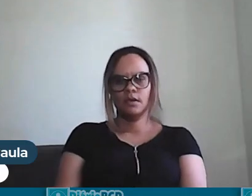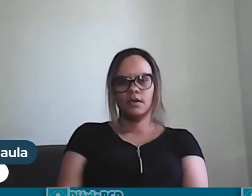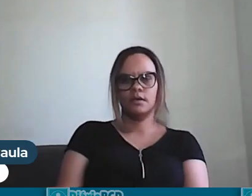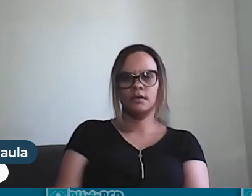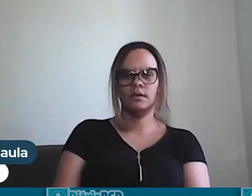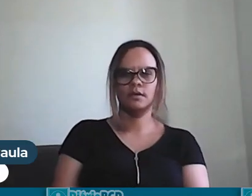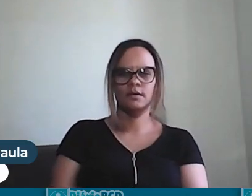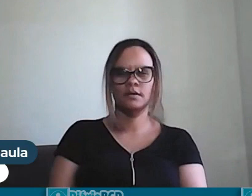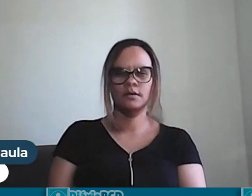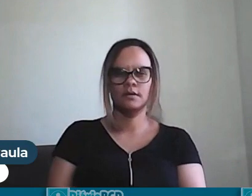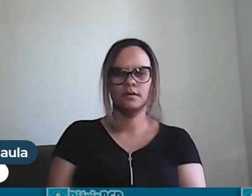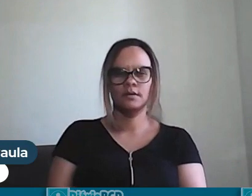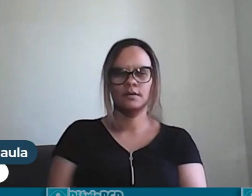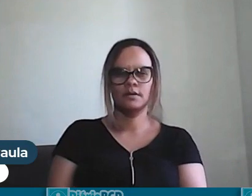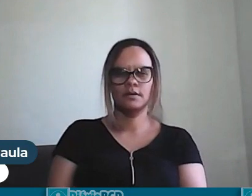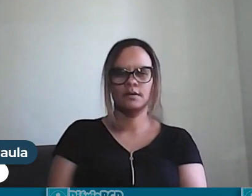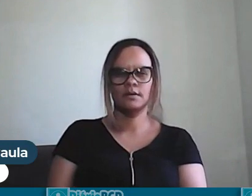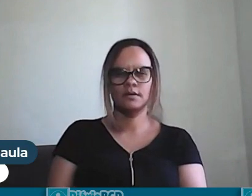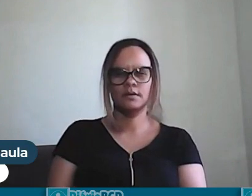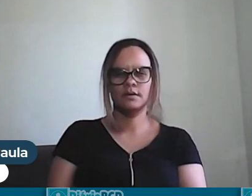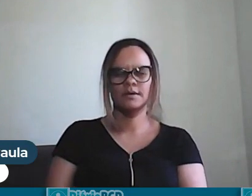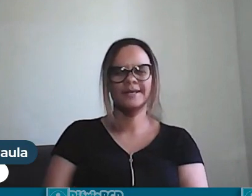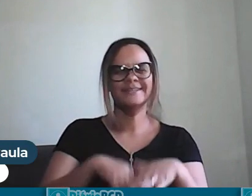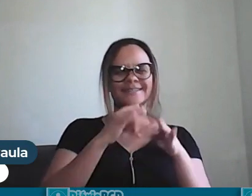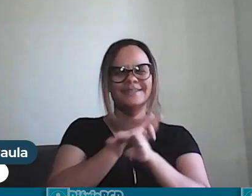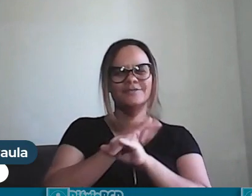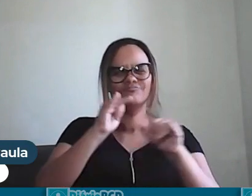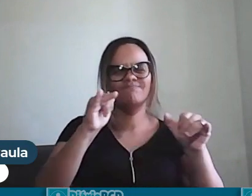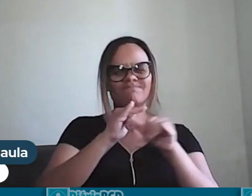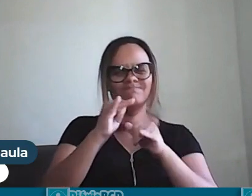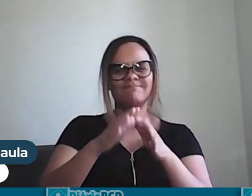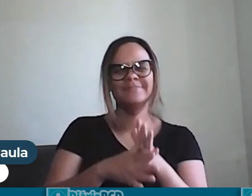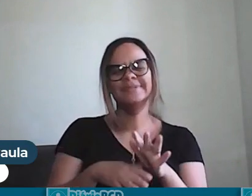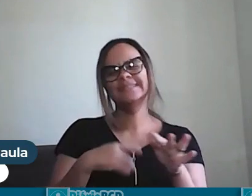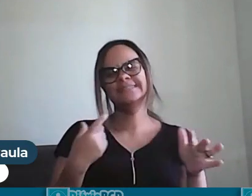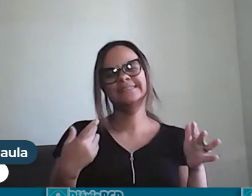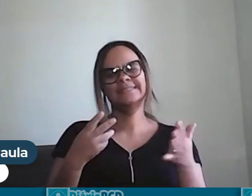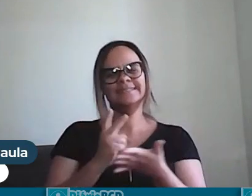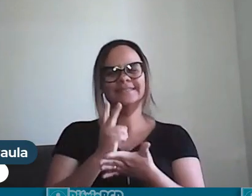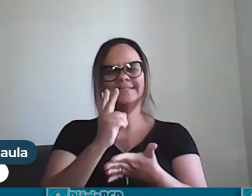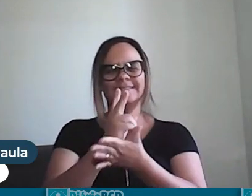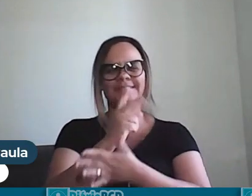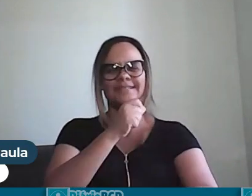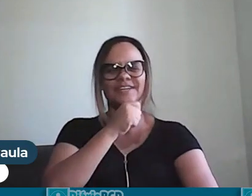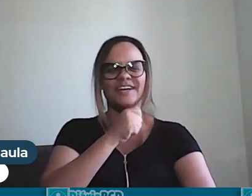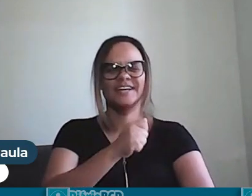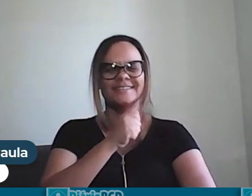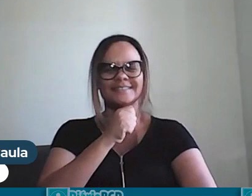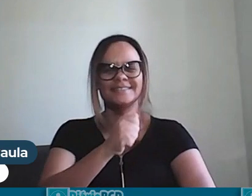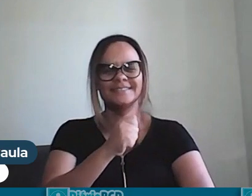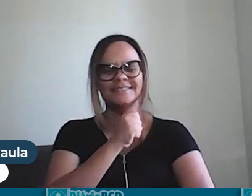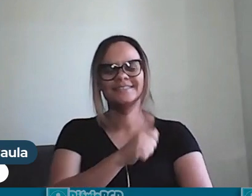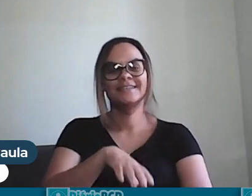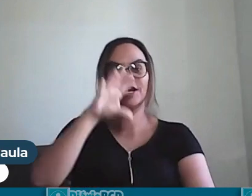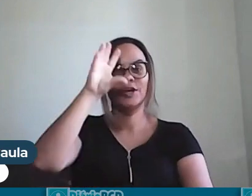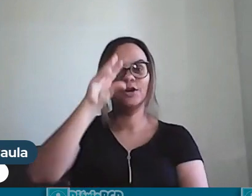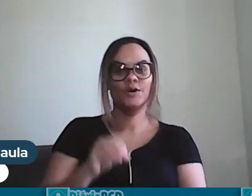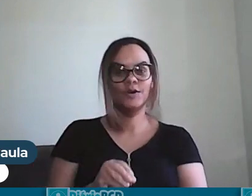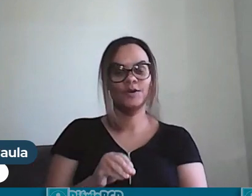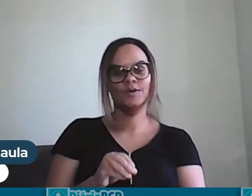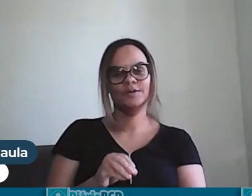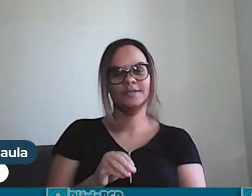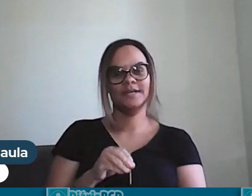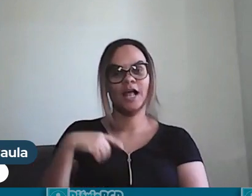E como o Diário PCD já vinha anunciando já nos últimos dias, a entrevistada desta noite é a doutora